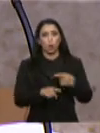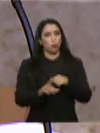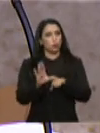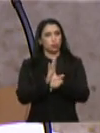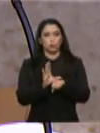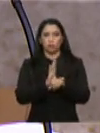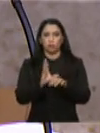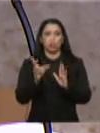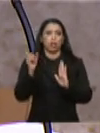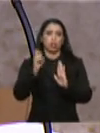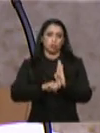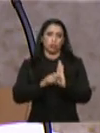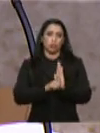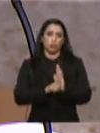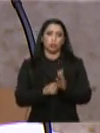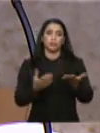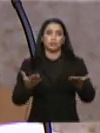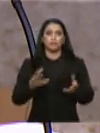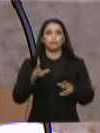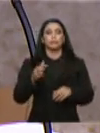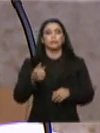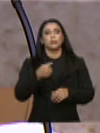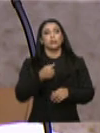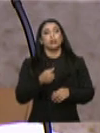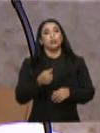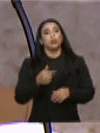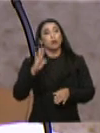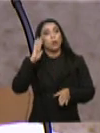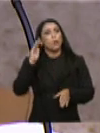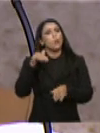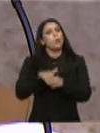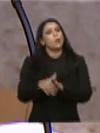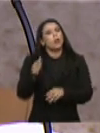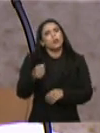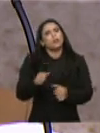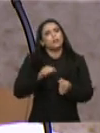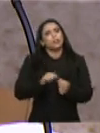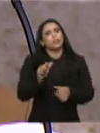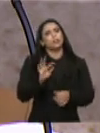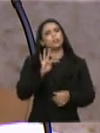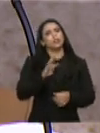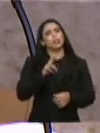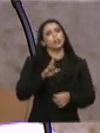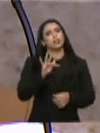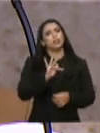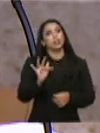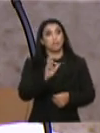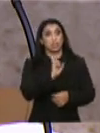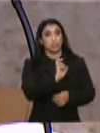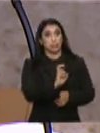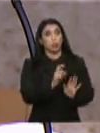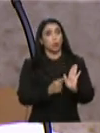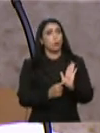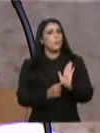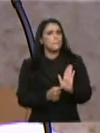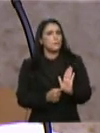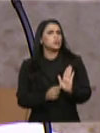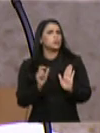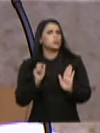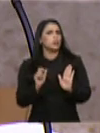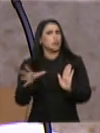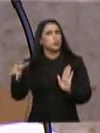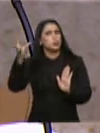tributo. Digo eu, os fundamentos do acórdão recorrido do TRF5 evidenciam a